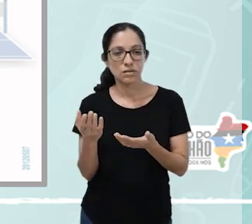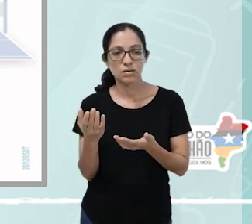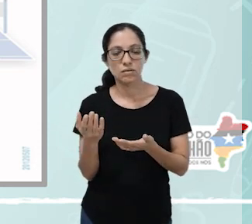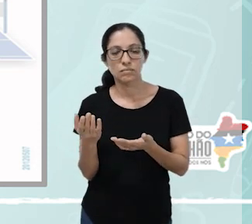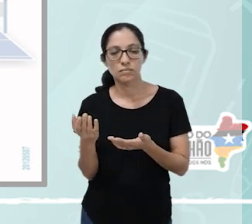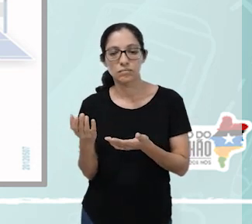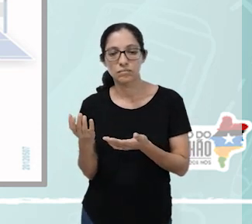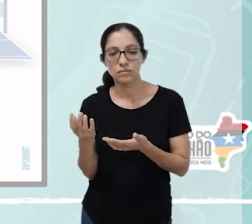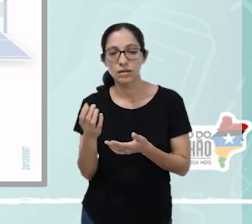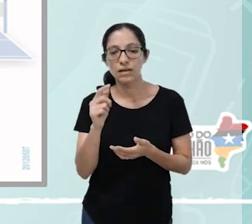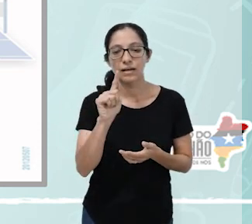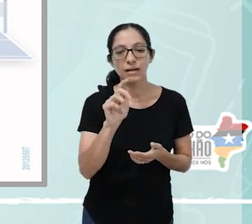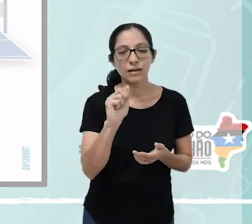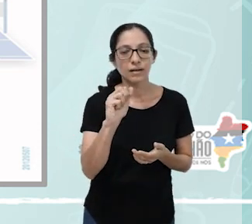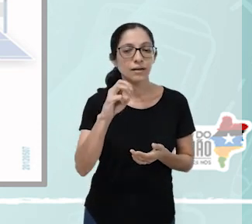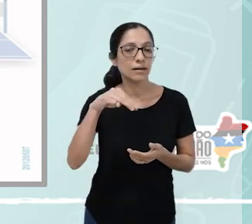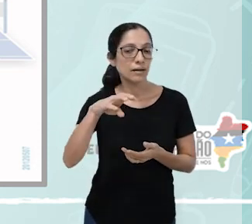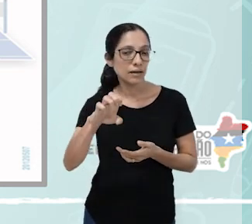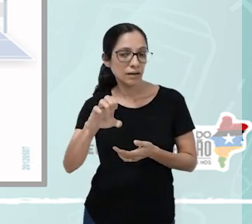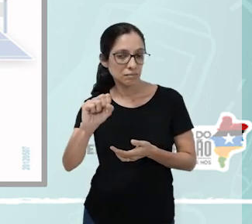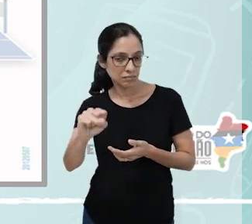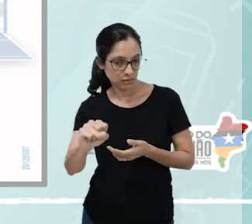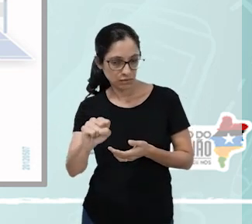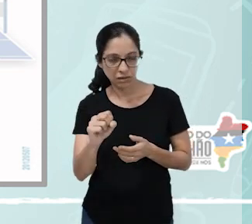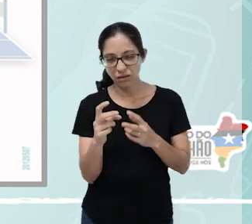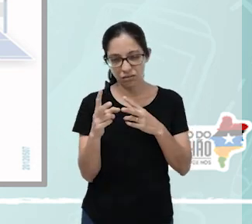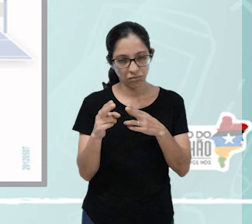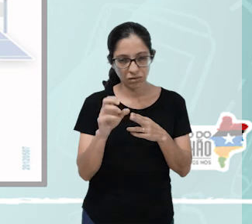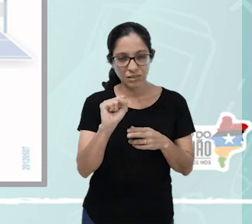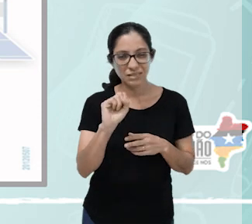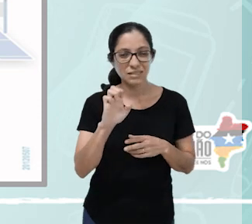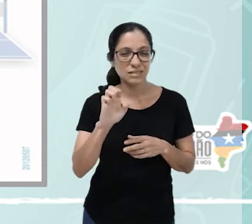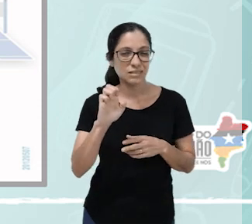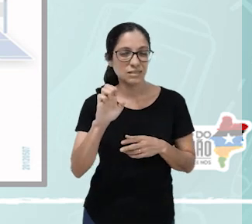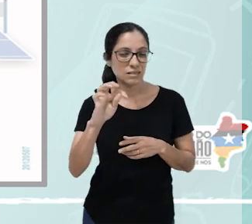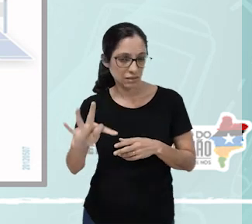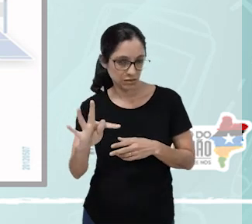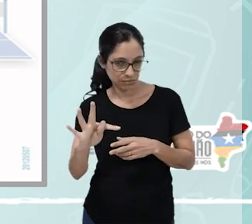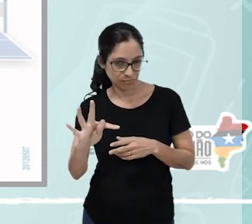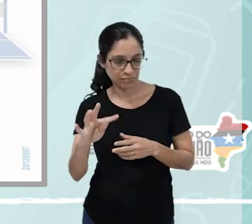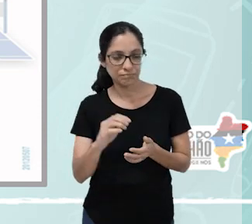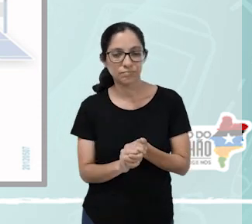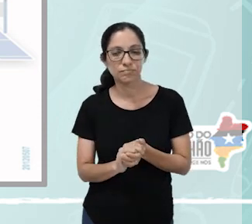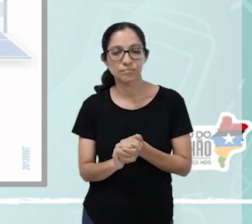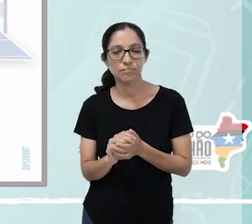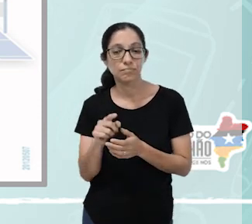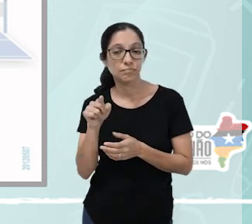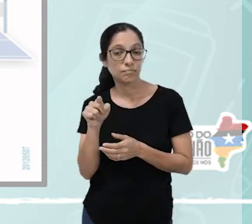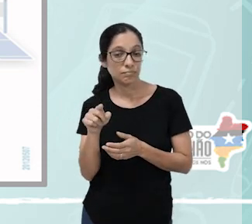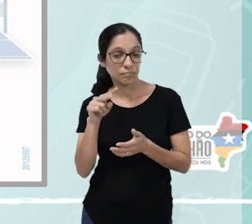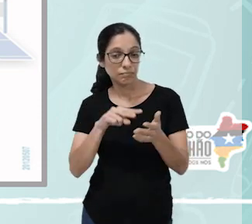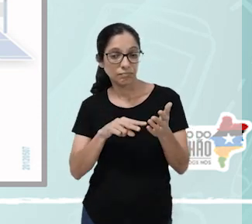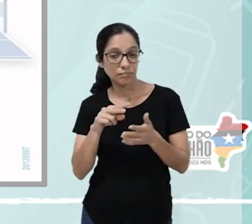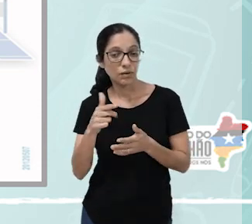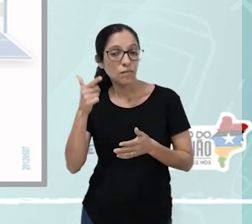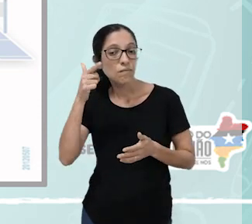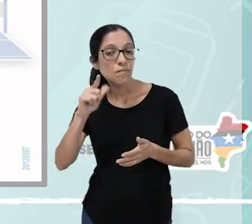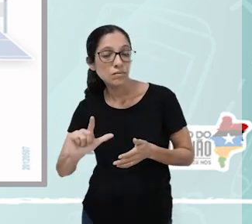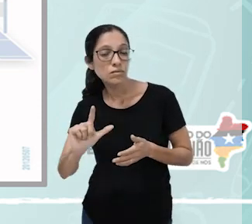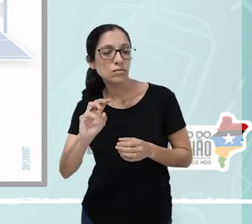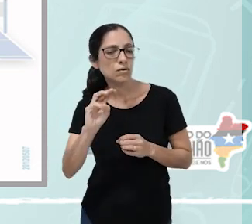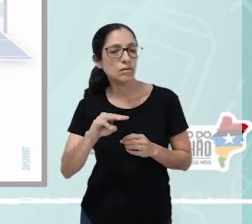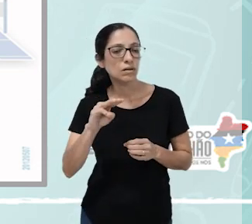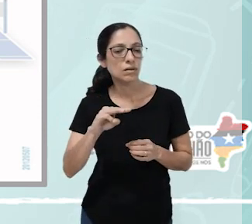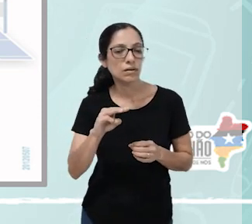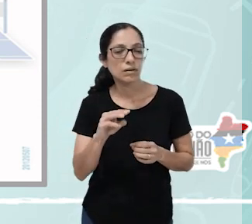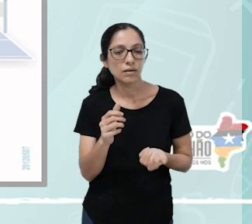games. Games aqui como se fosse sets, tá, galerinha? O vencedor é o que ganhar 2 games primeiros.